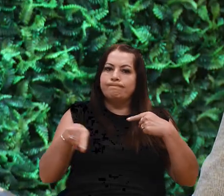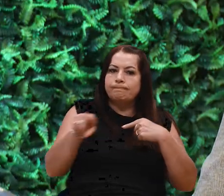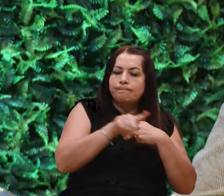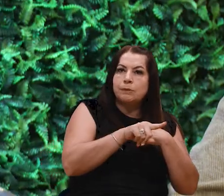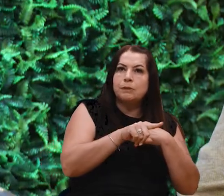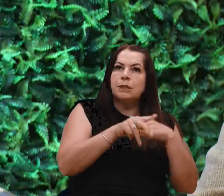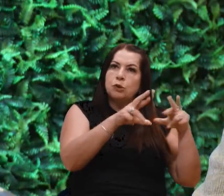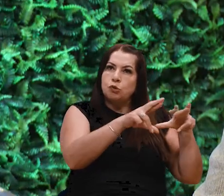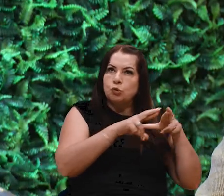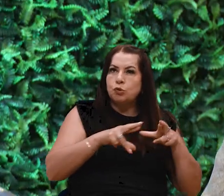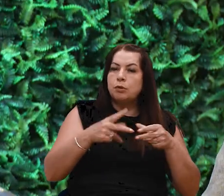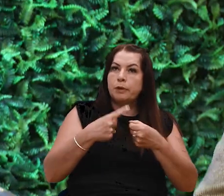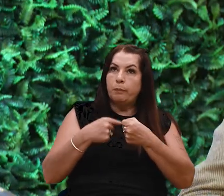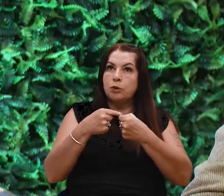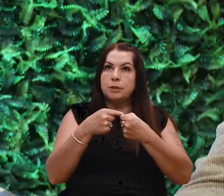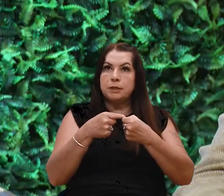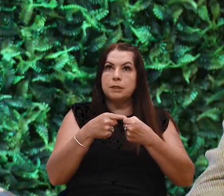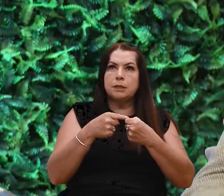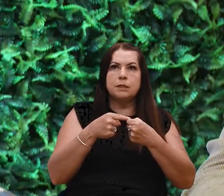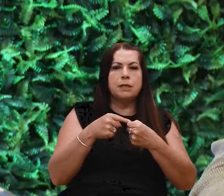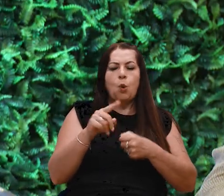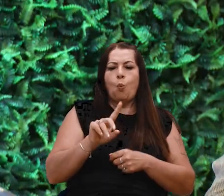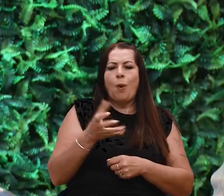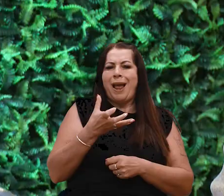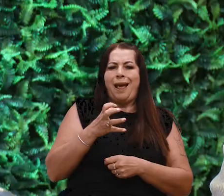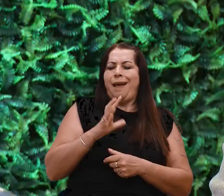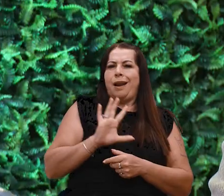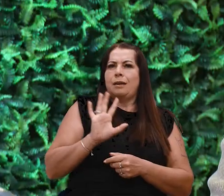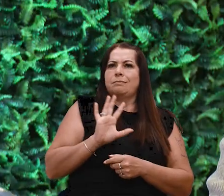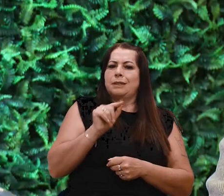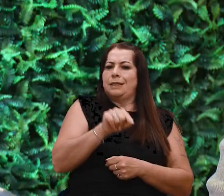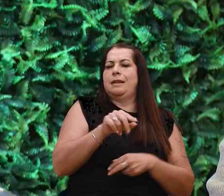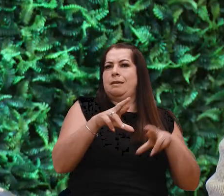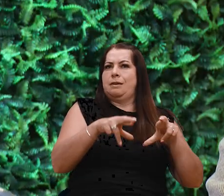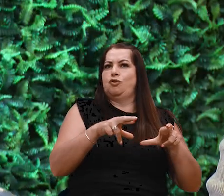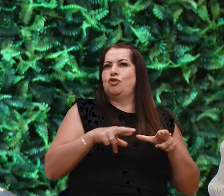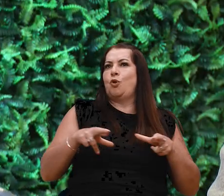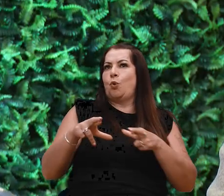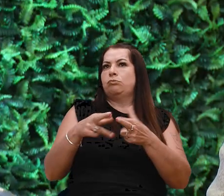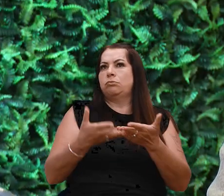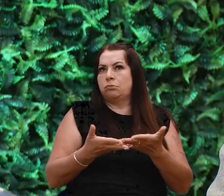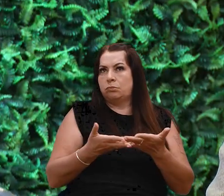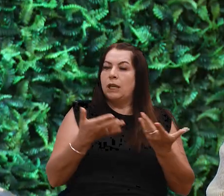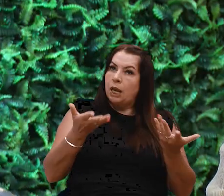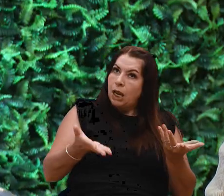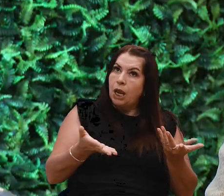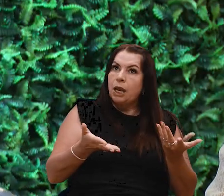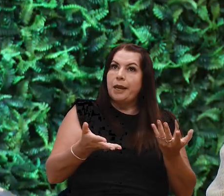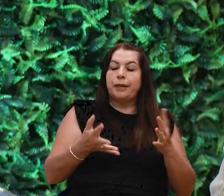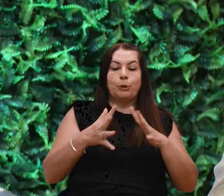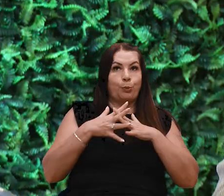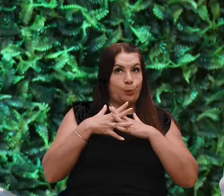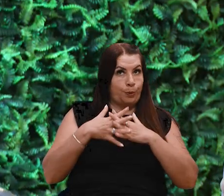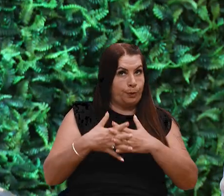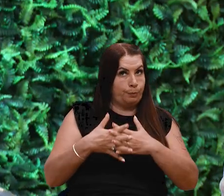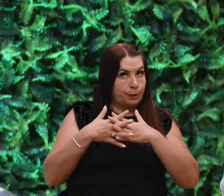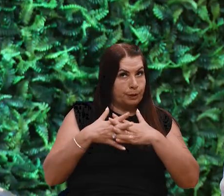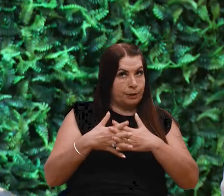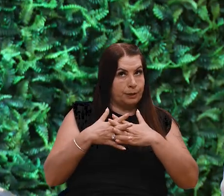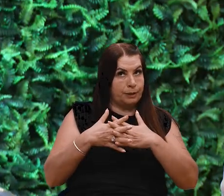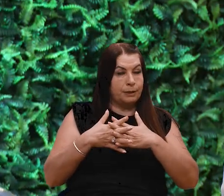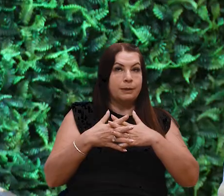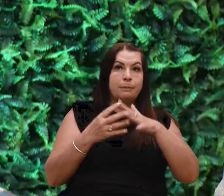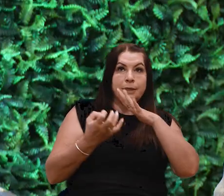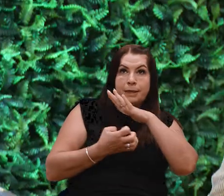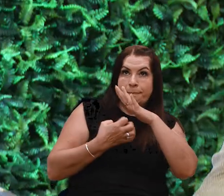tem municípios que batem muito forte, que não querem que tenha naquela região. E isso é um complicador para o concessionário,